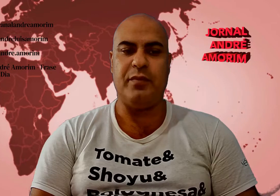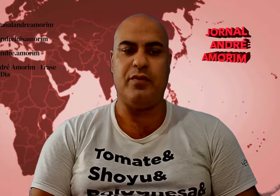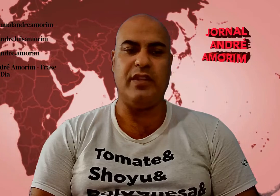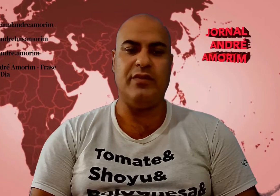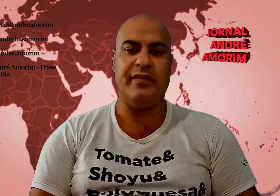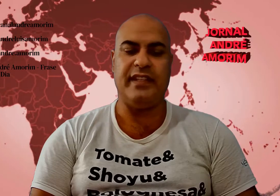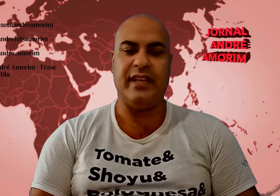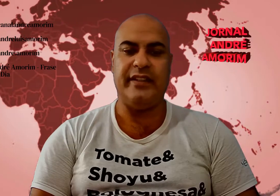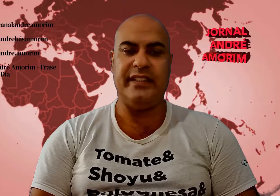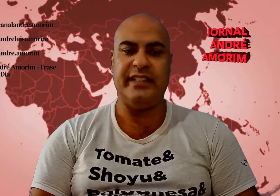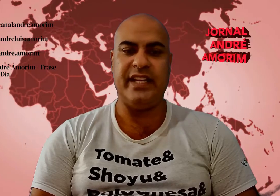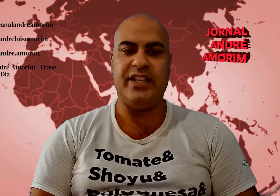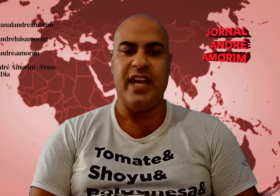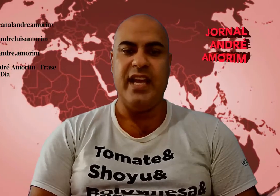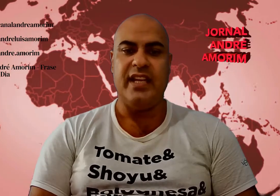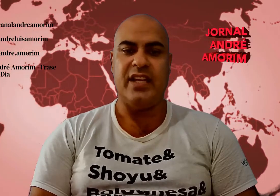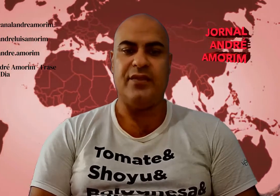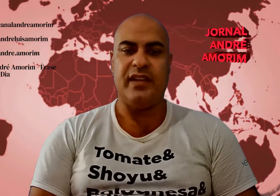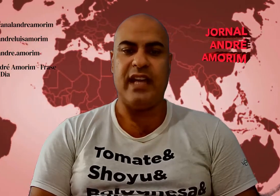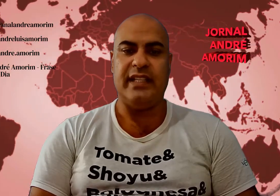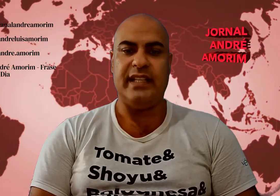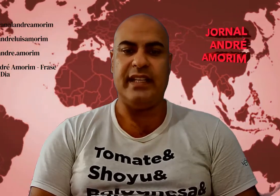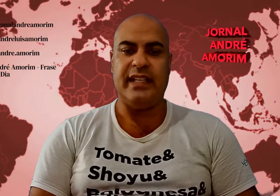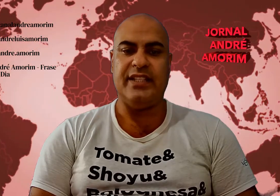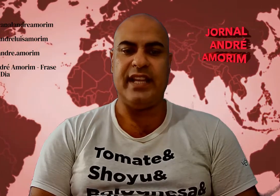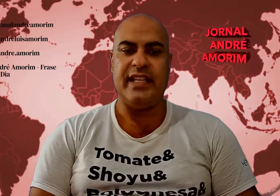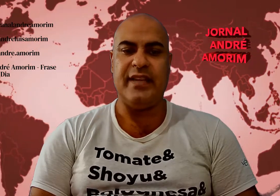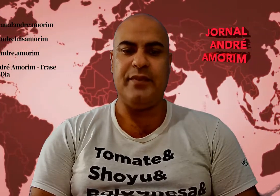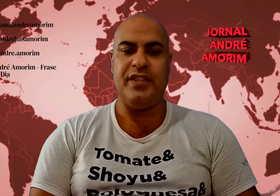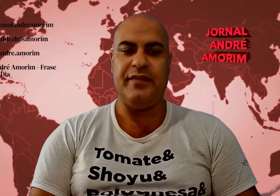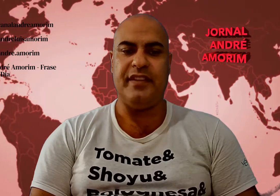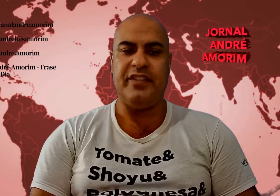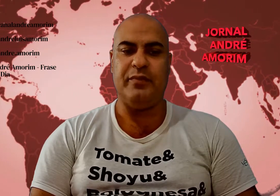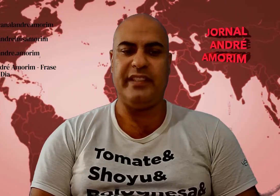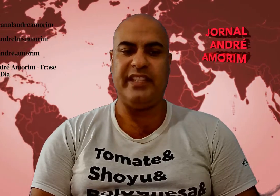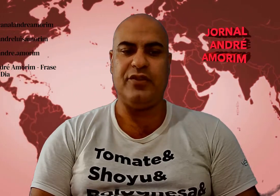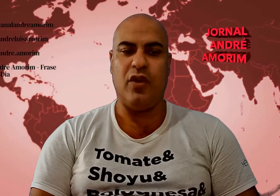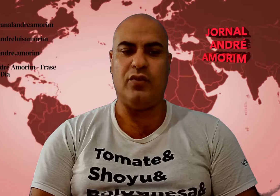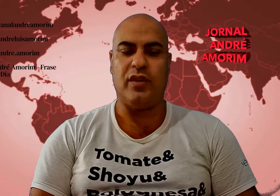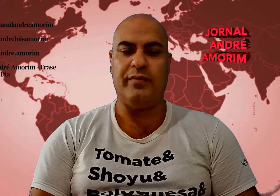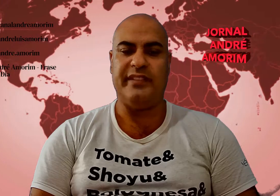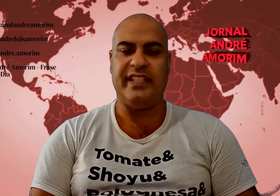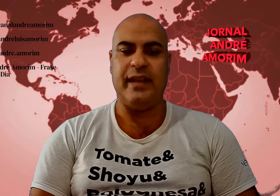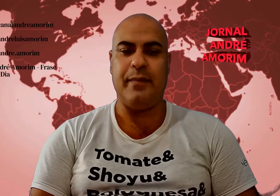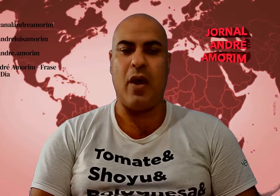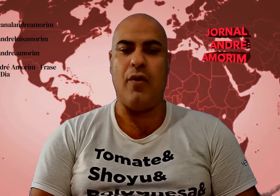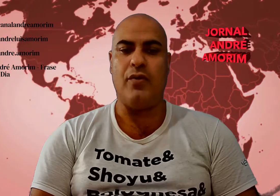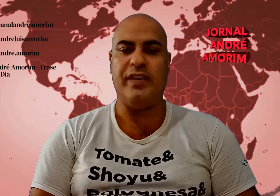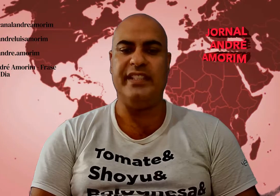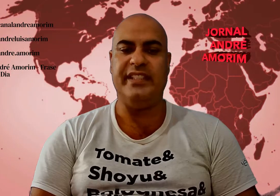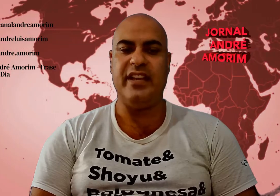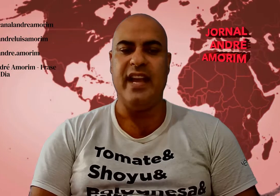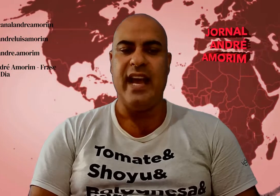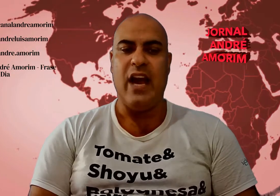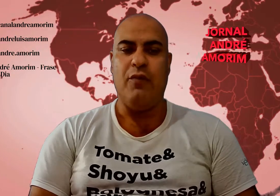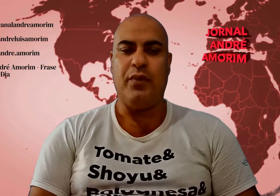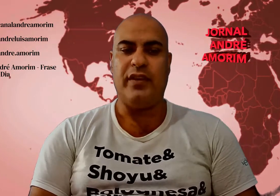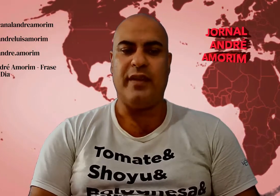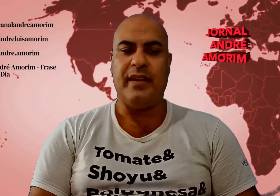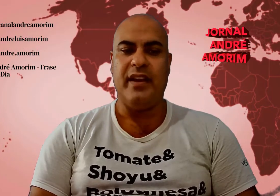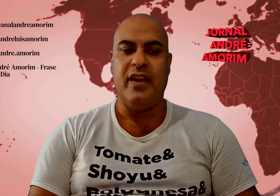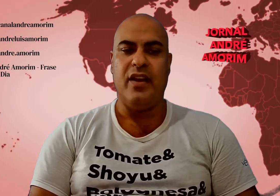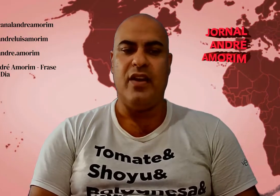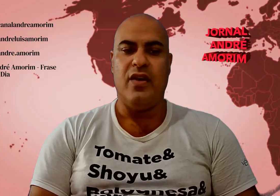entrevista com a ex-procuradora federal assistente e advogada integrante da equipe de defesa do presidente Donald Trump, Sidney Powell, conhecida